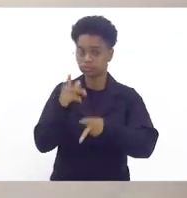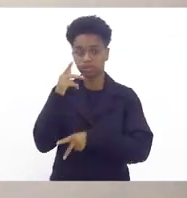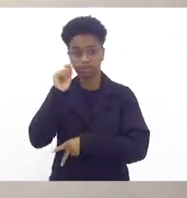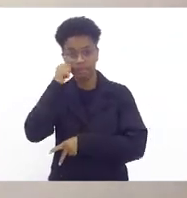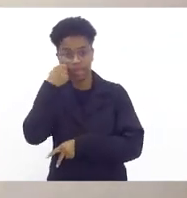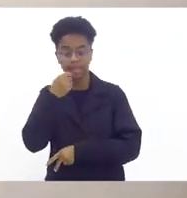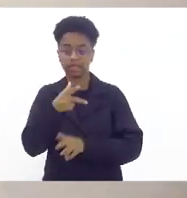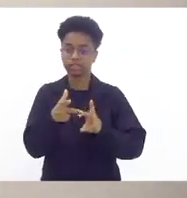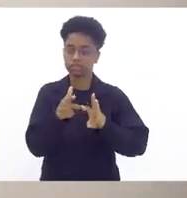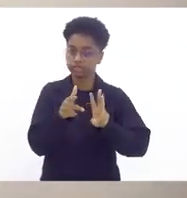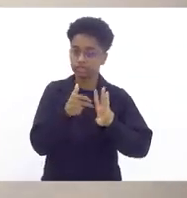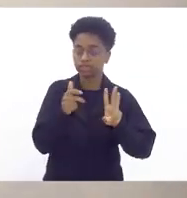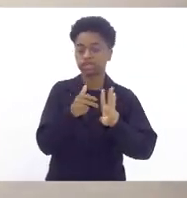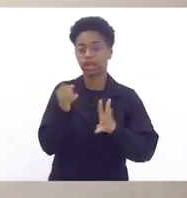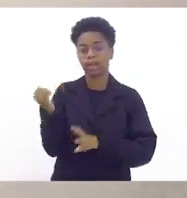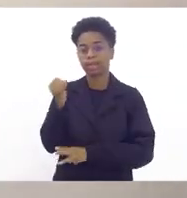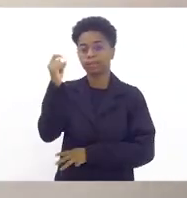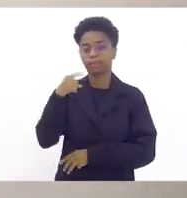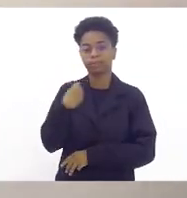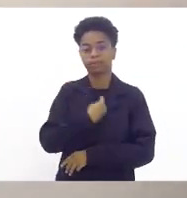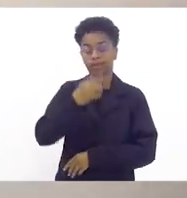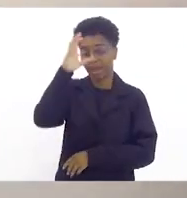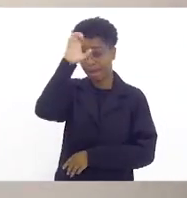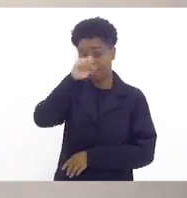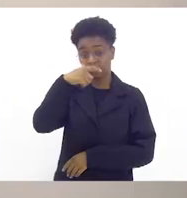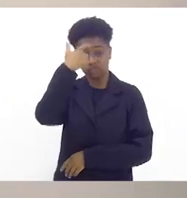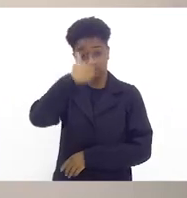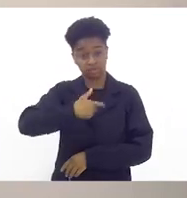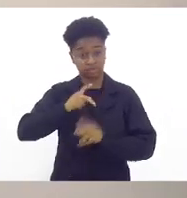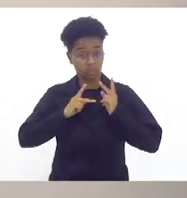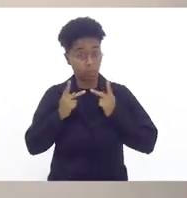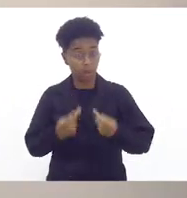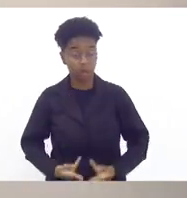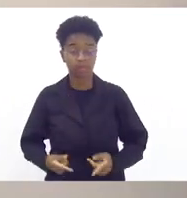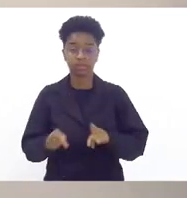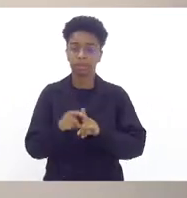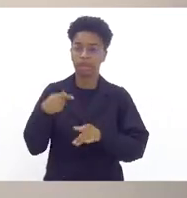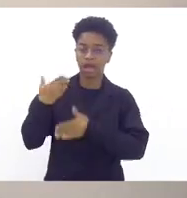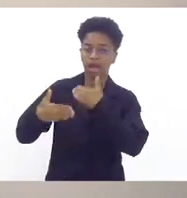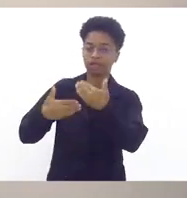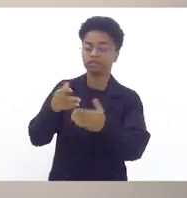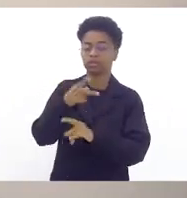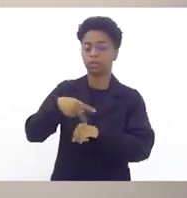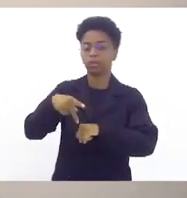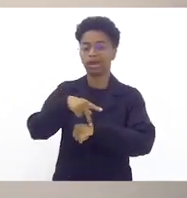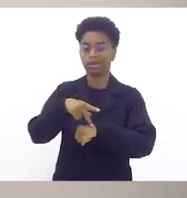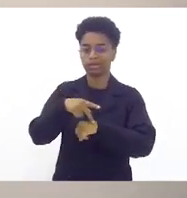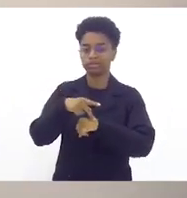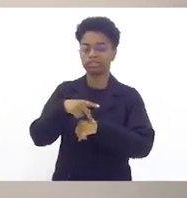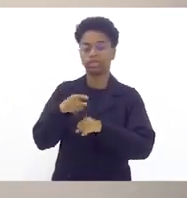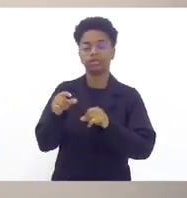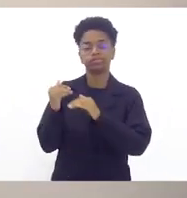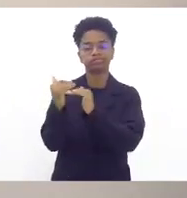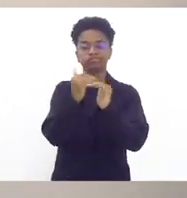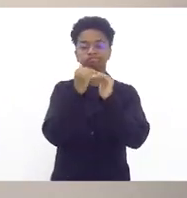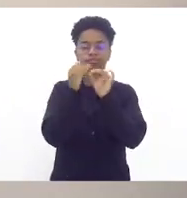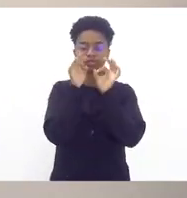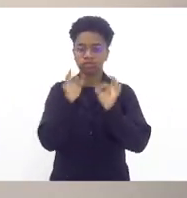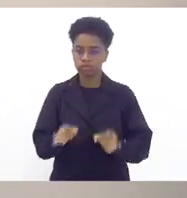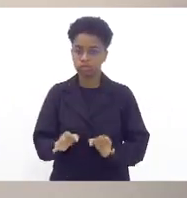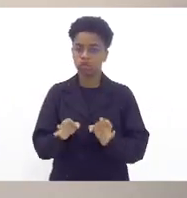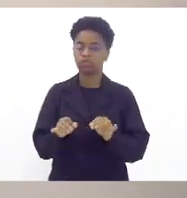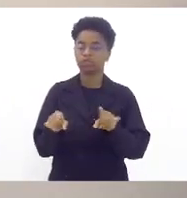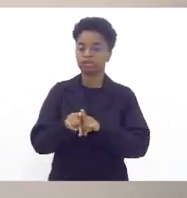indígenas, importante para a gente aprender a ser gente e avançar para um país desenvolvido, igualitário, justo